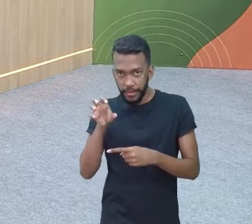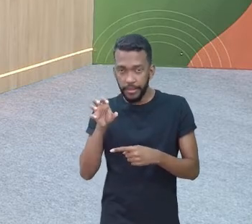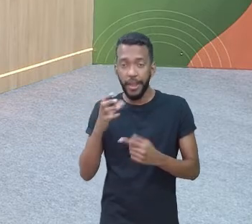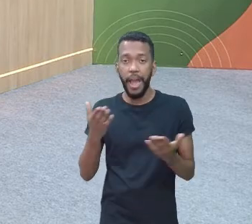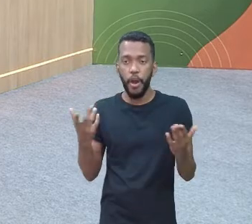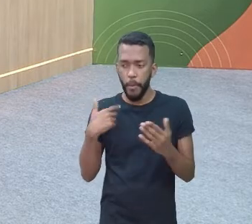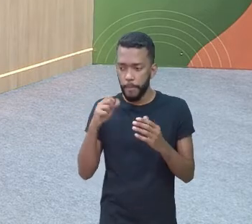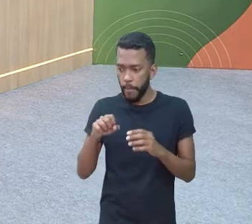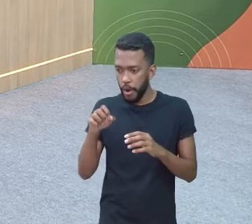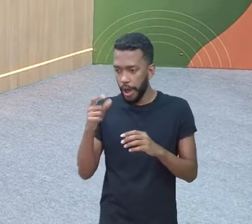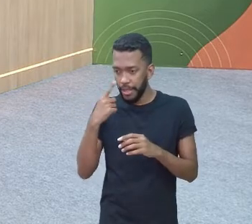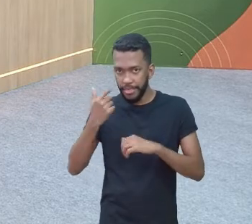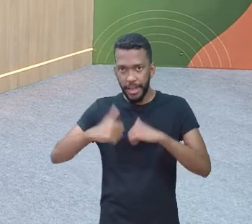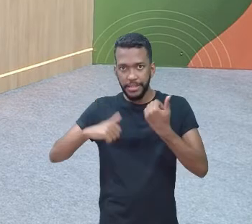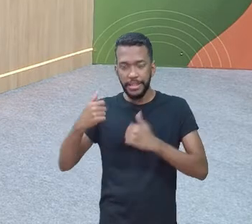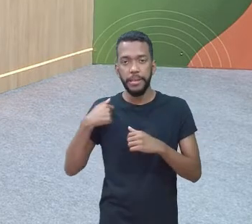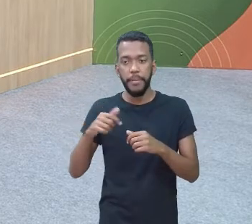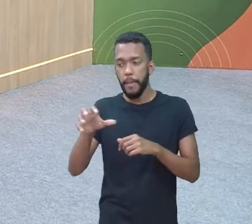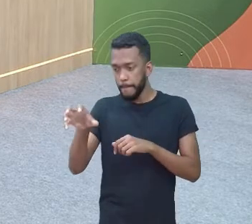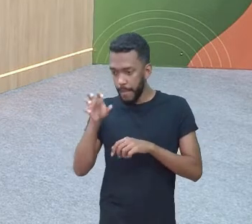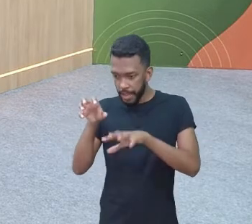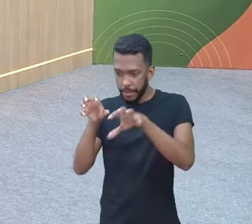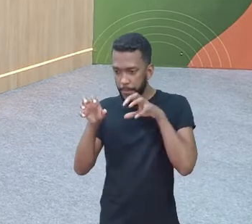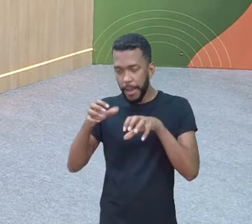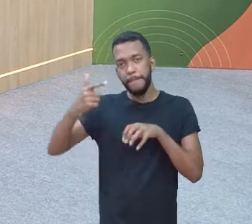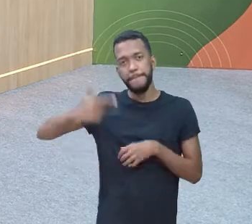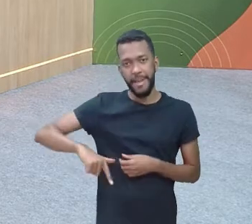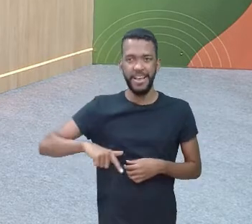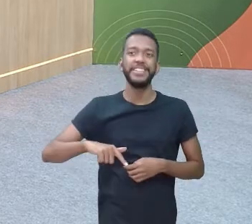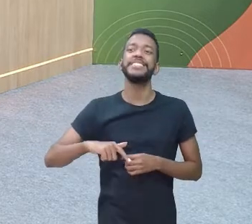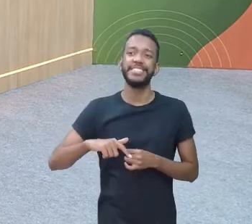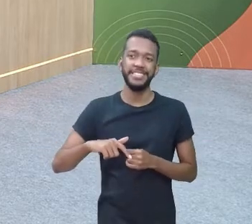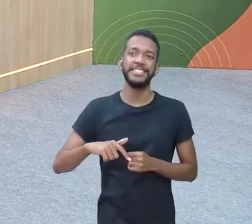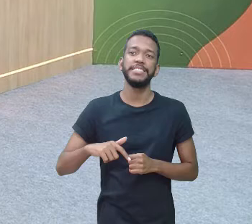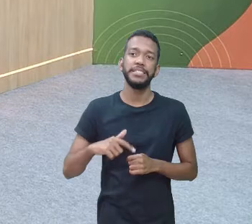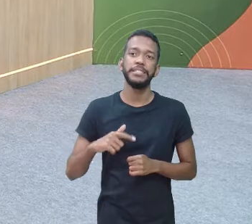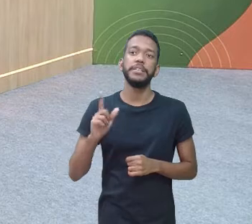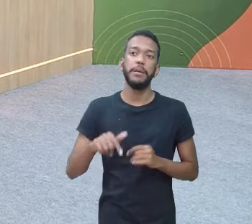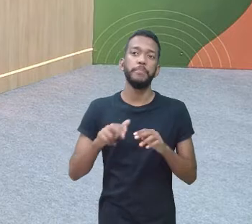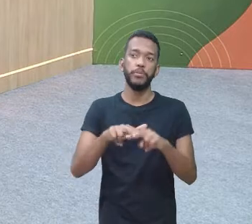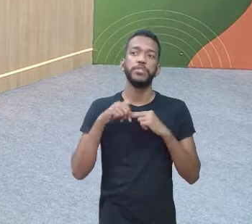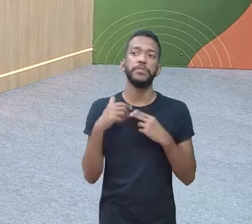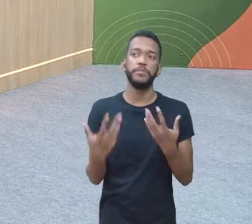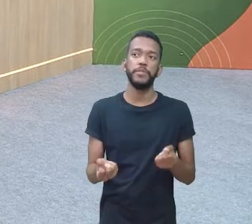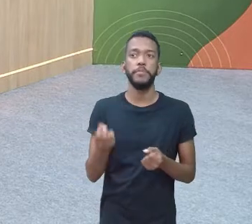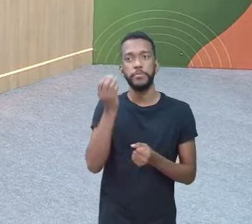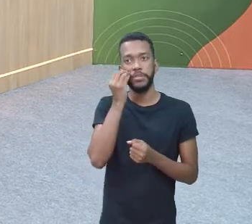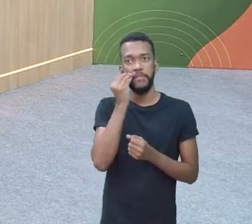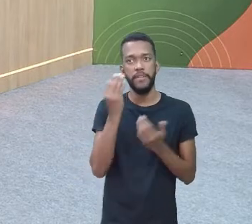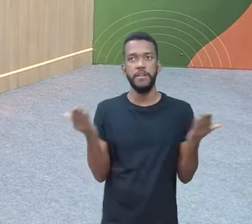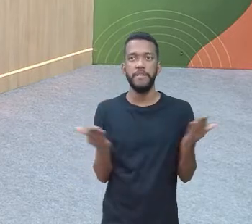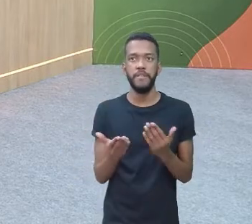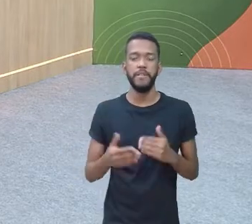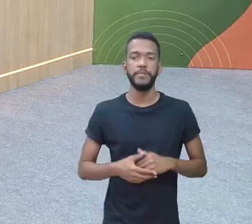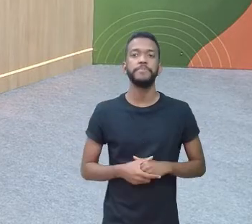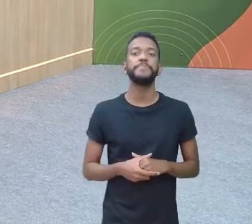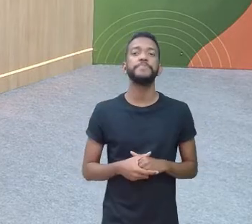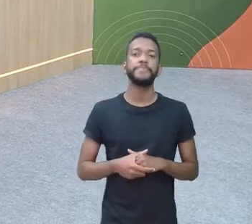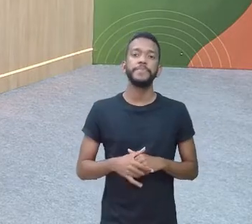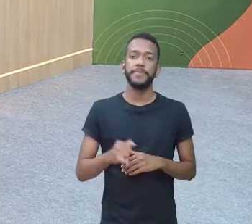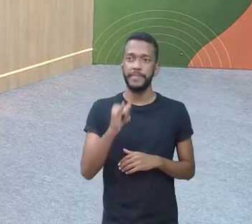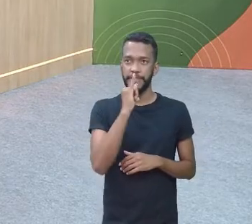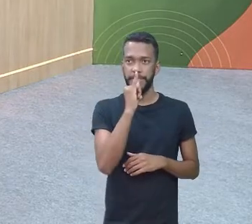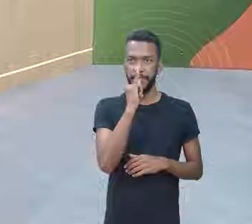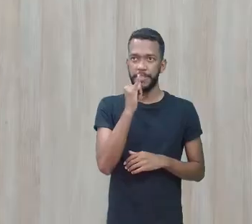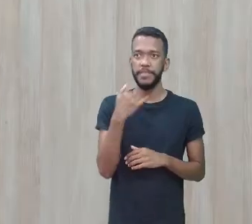posso analisar a possibilidade de pegar mais de uma parte. E é isso que a gente vai observar agora, tá? Trouxe um